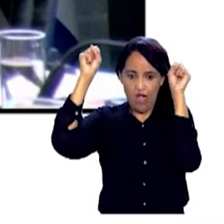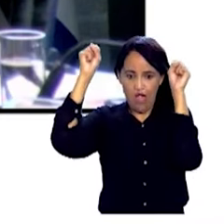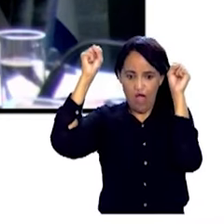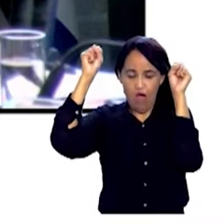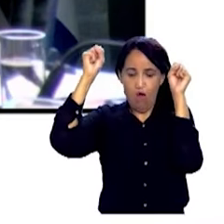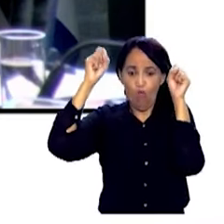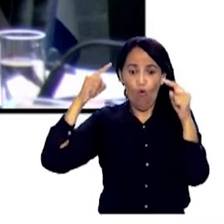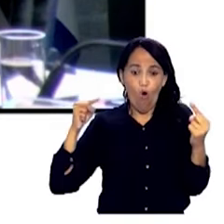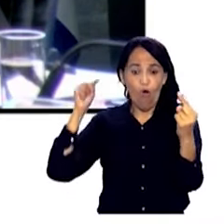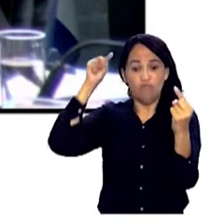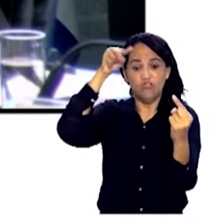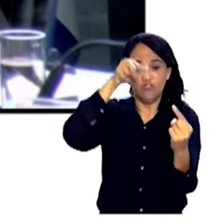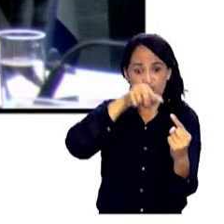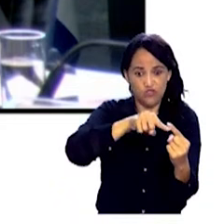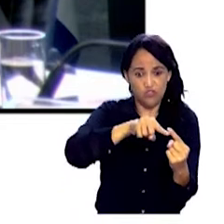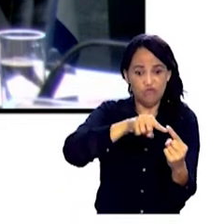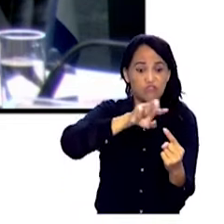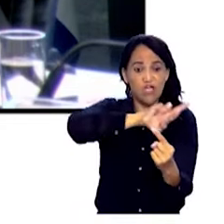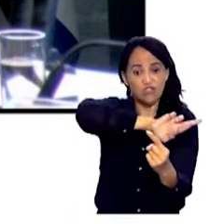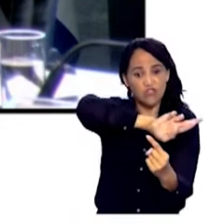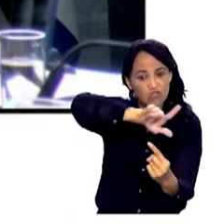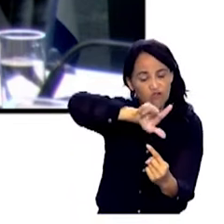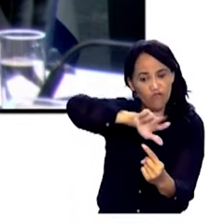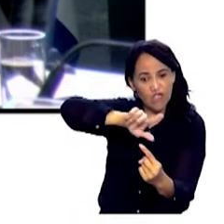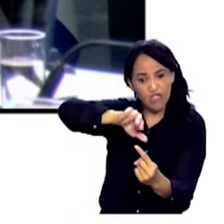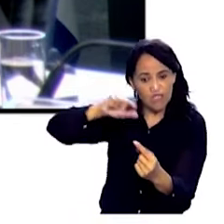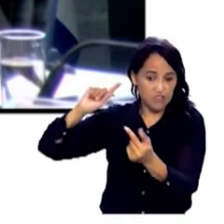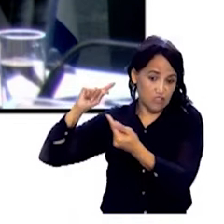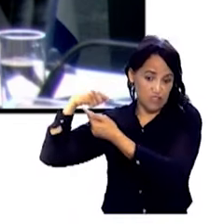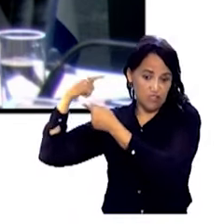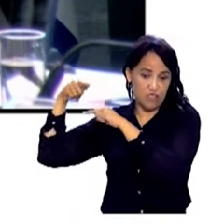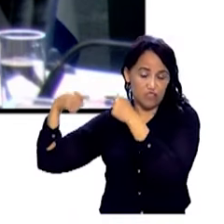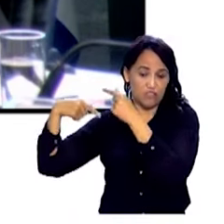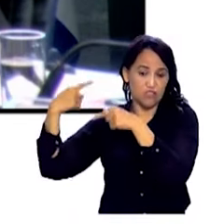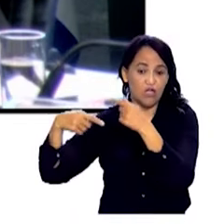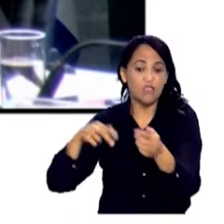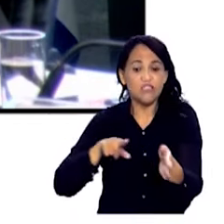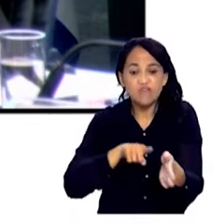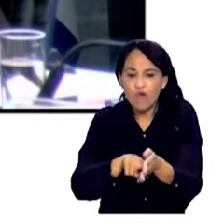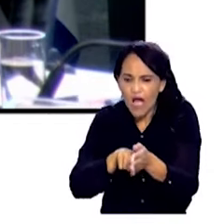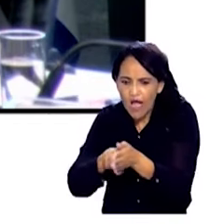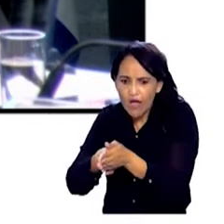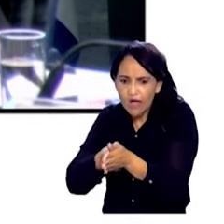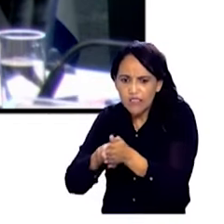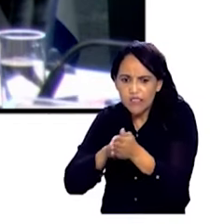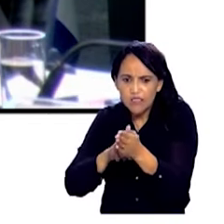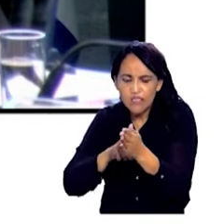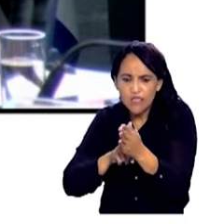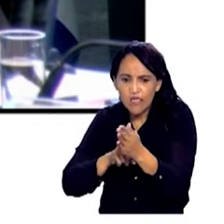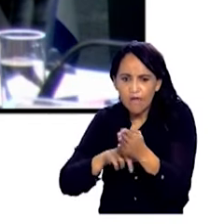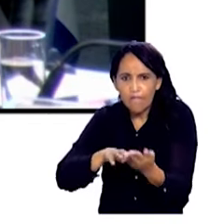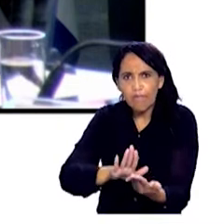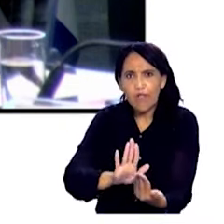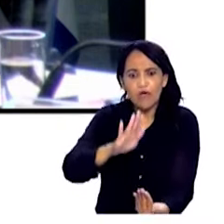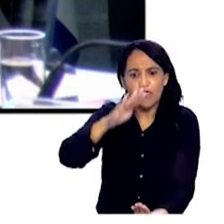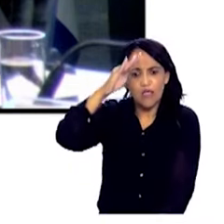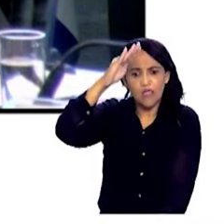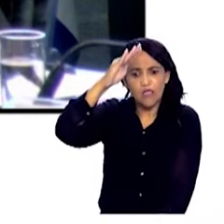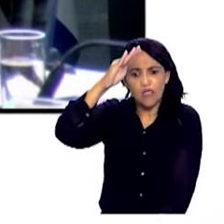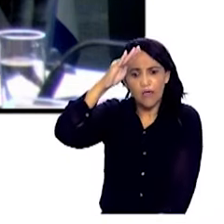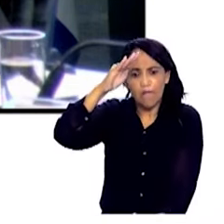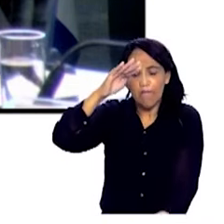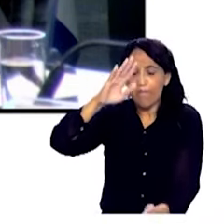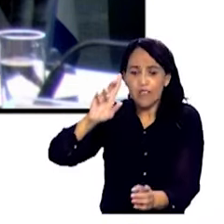diferencias tradicionais e uma analise horizontal não consegue arribar a